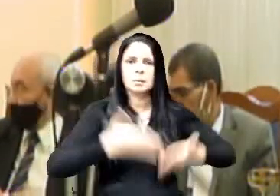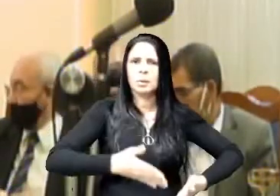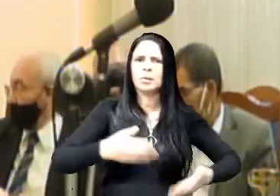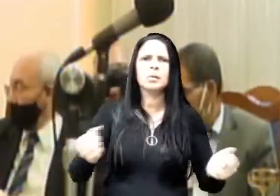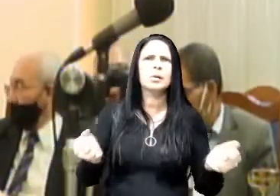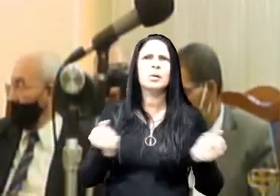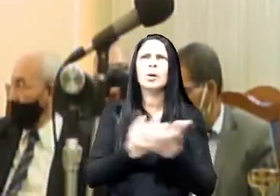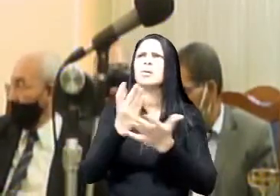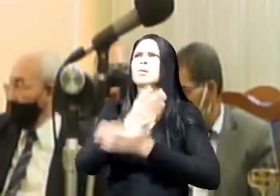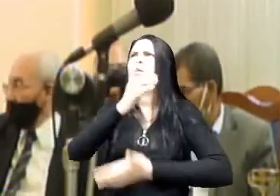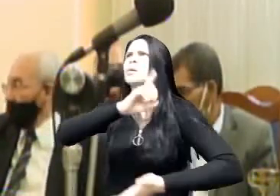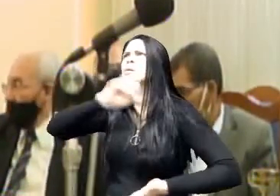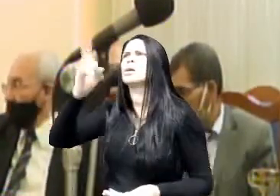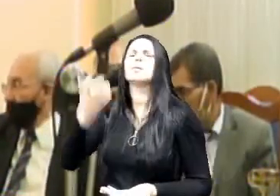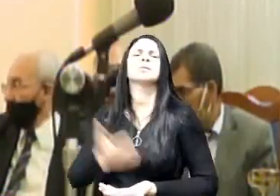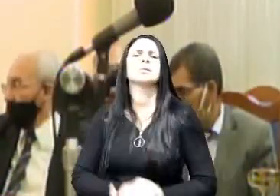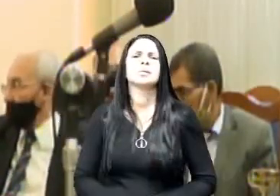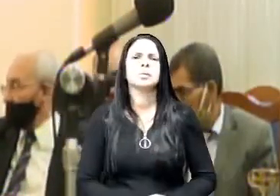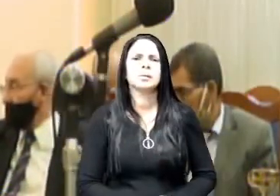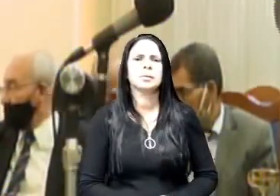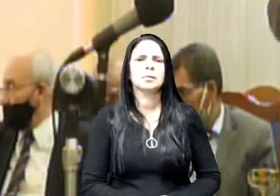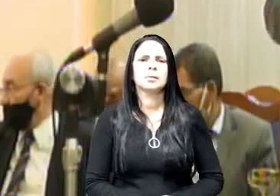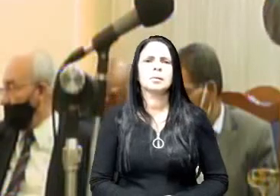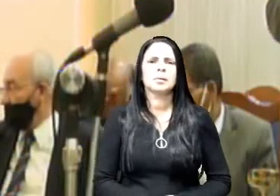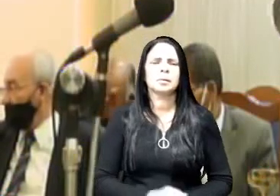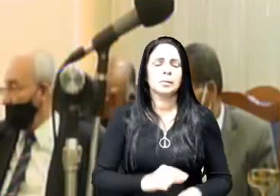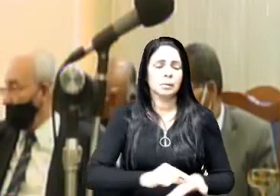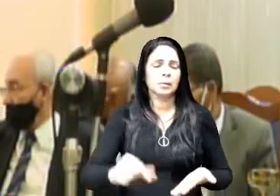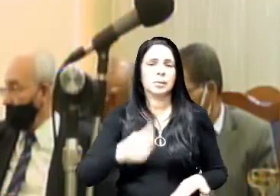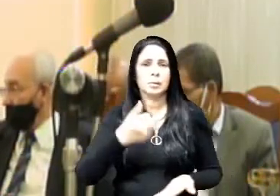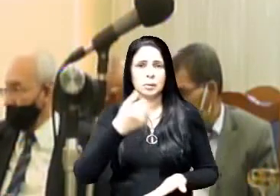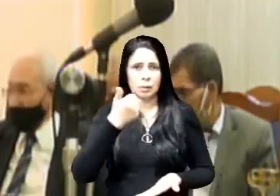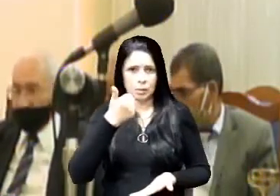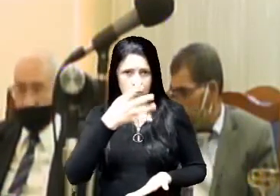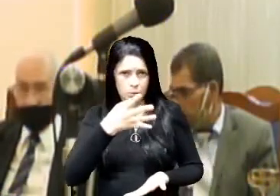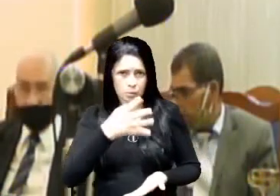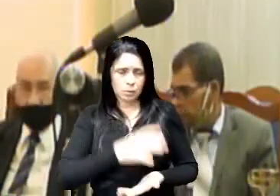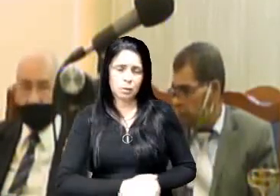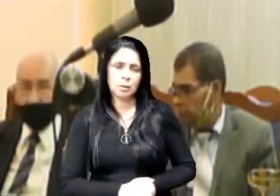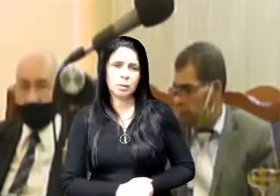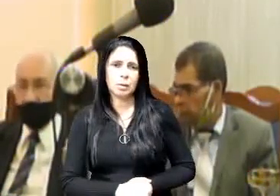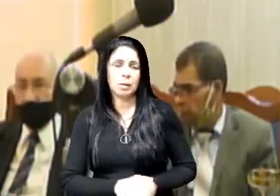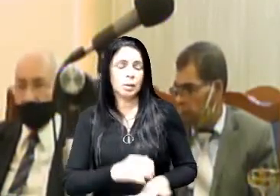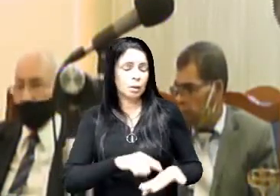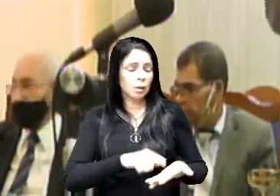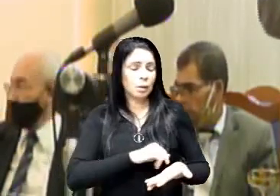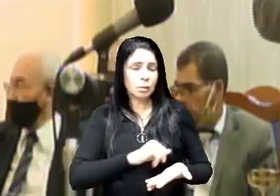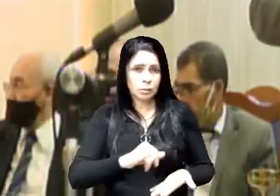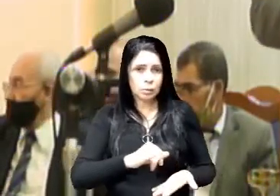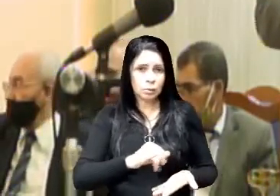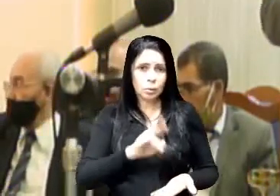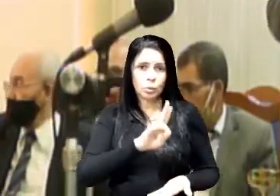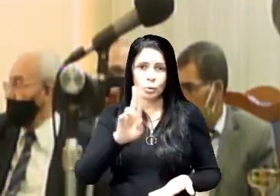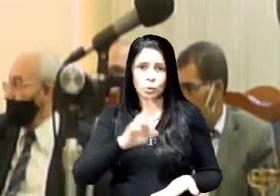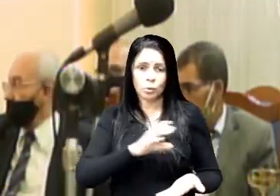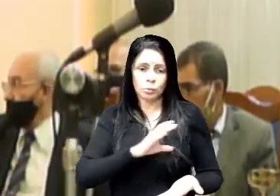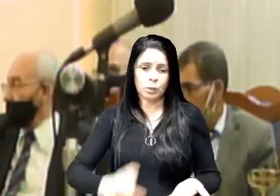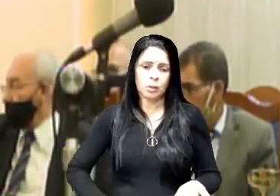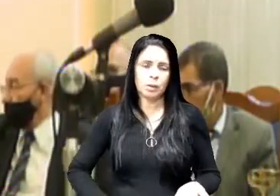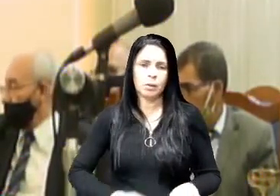Deus. Glorificam a Deus. Olha lá, 14. Se pelo nome de Cristo sois vituperados,